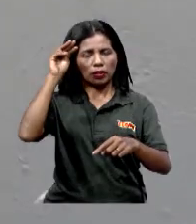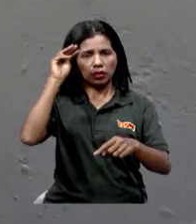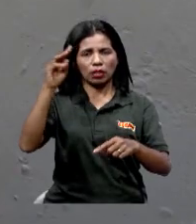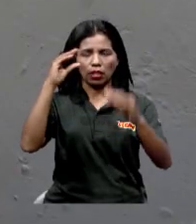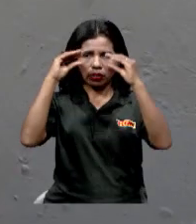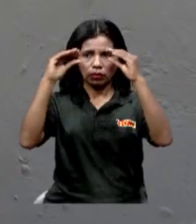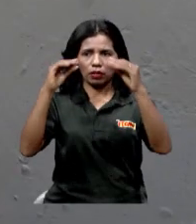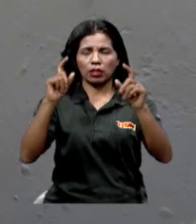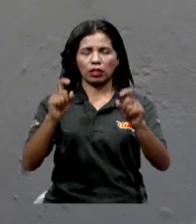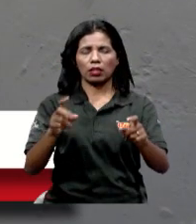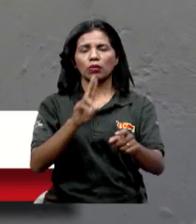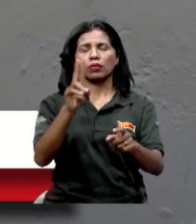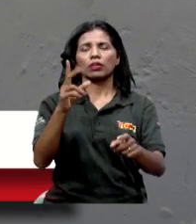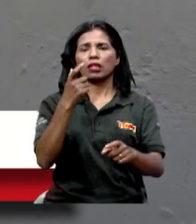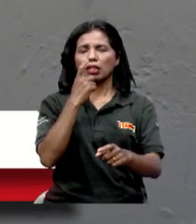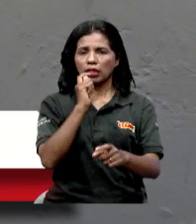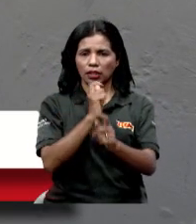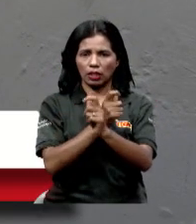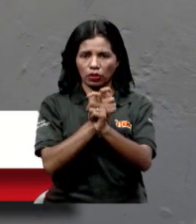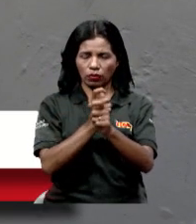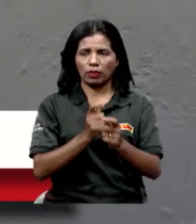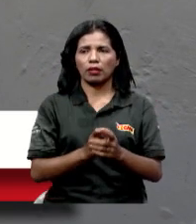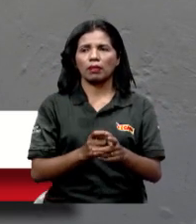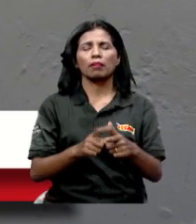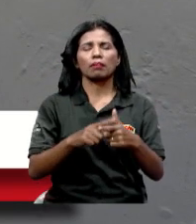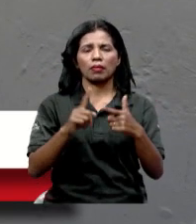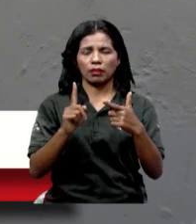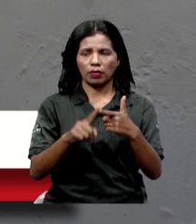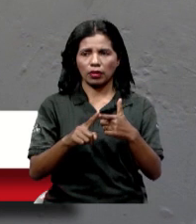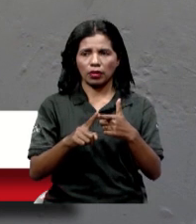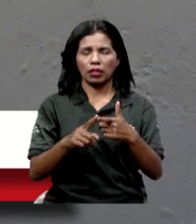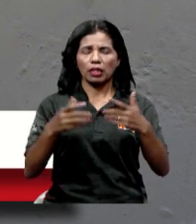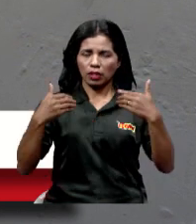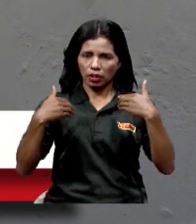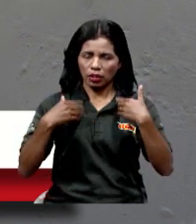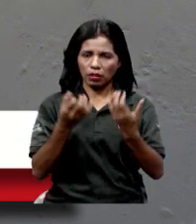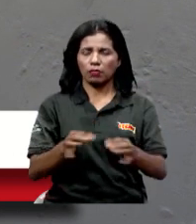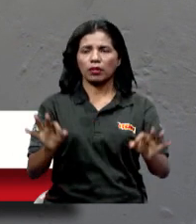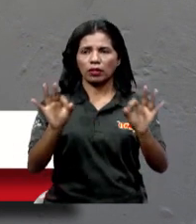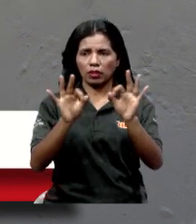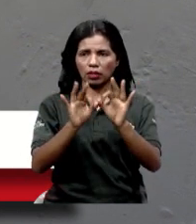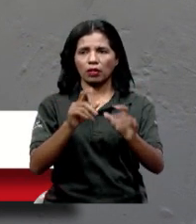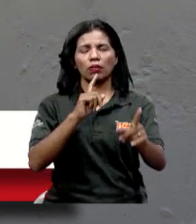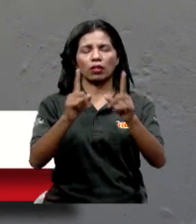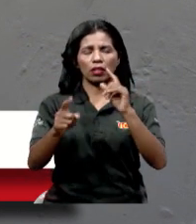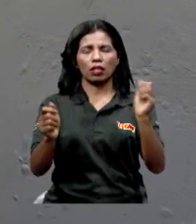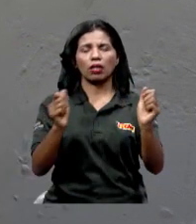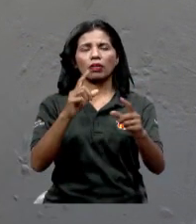tem que usa língua tetun. Mas talvez el buat rumah ne bem importante ser tem que kule lian